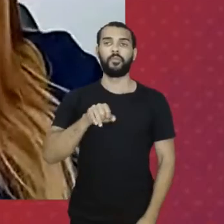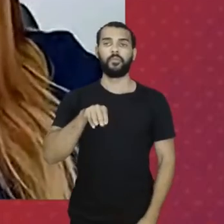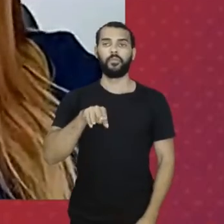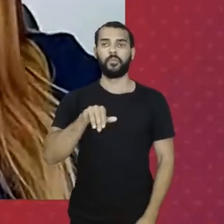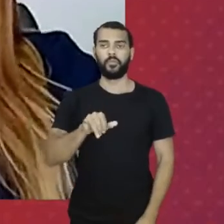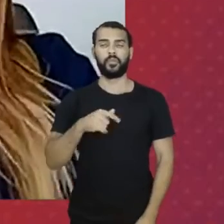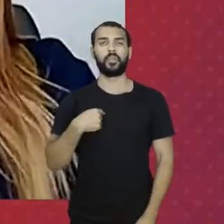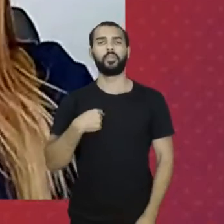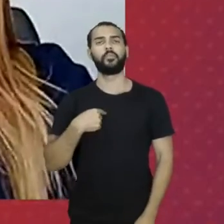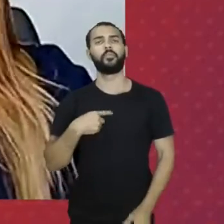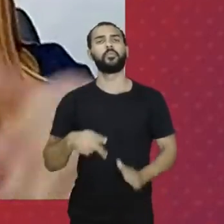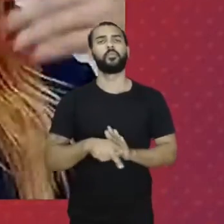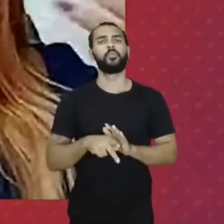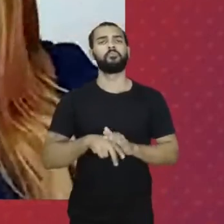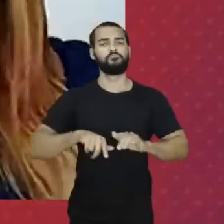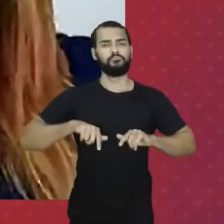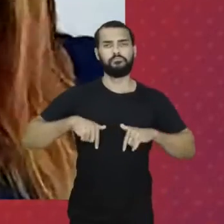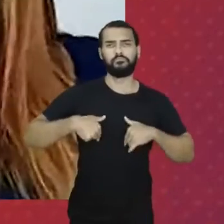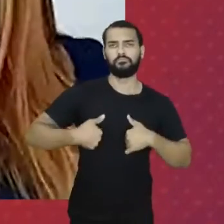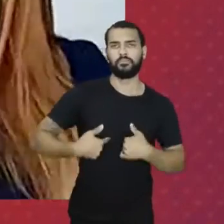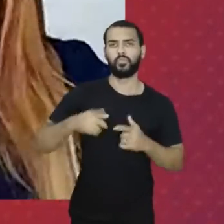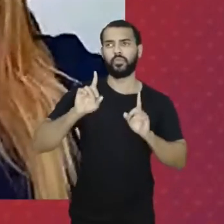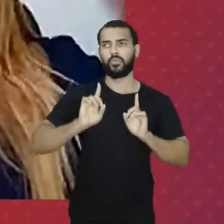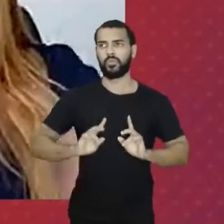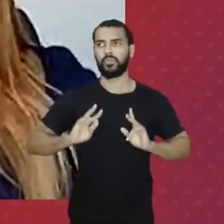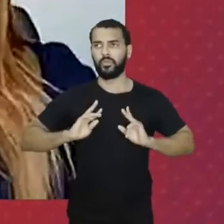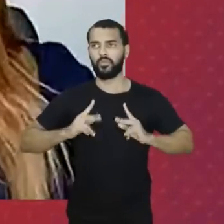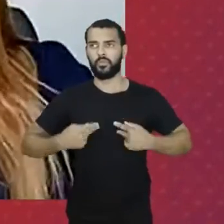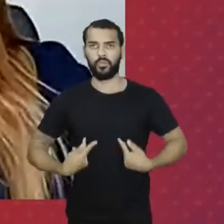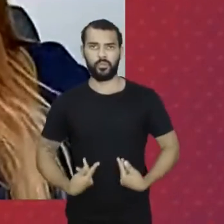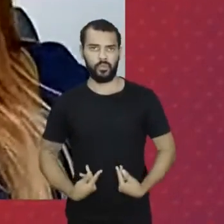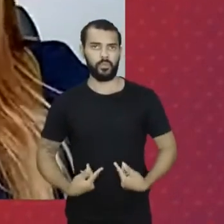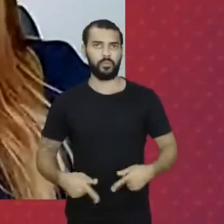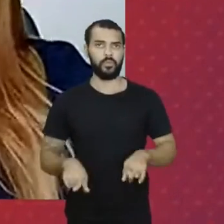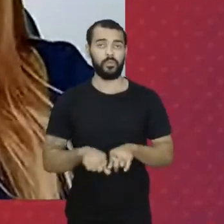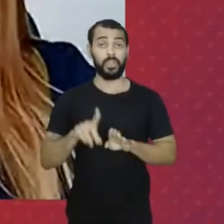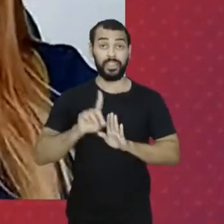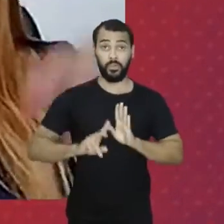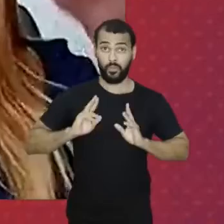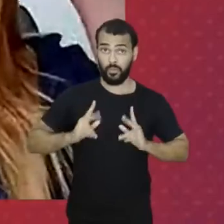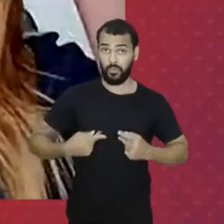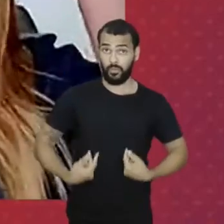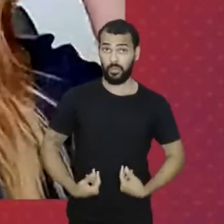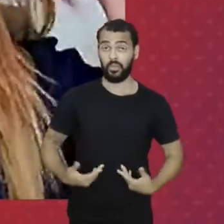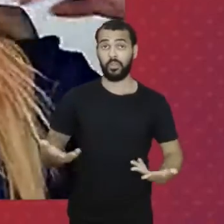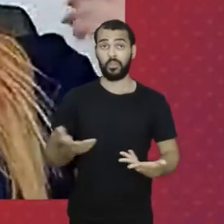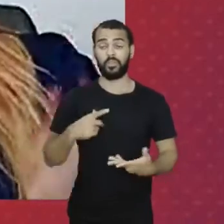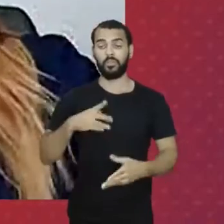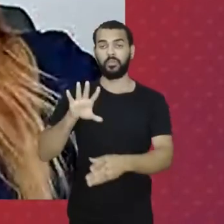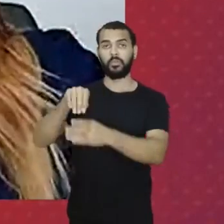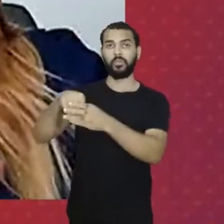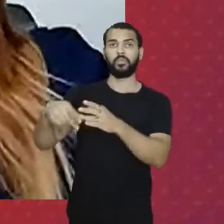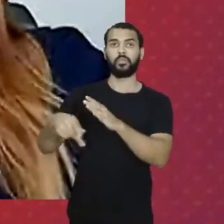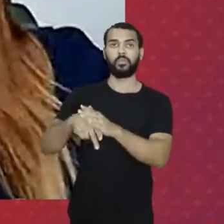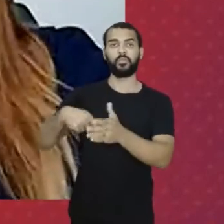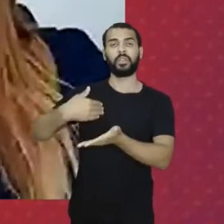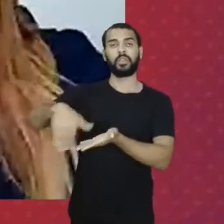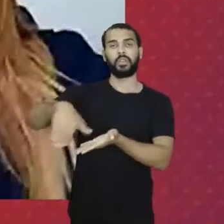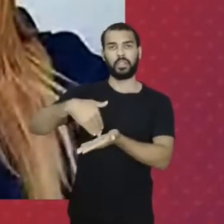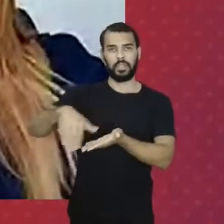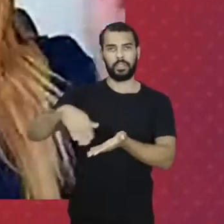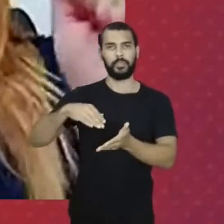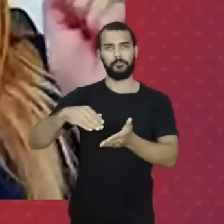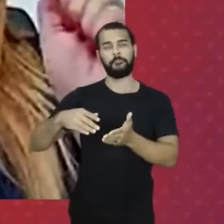direitos humanos, né, petista e agora ocupando a Secretaria Nacional LGBTQIA+, do Ministério de Direitos